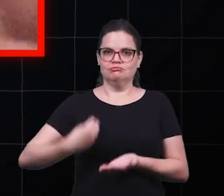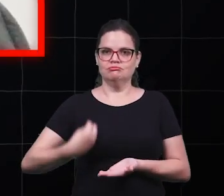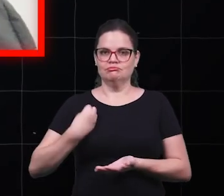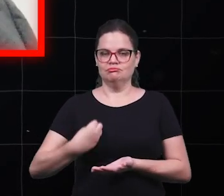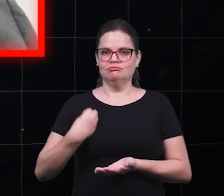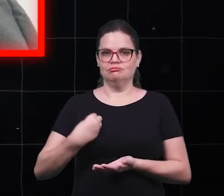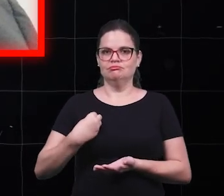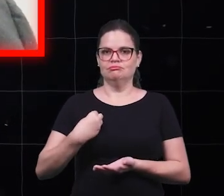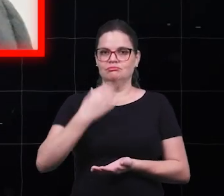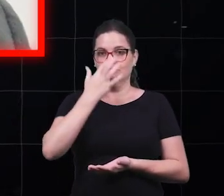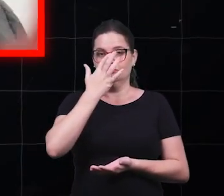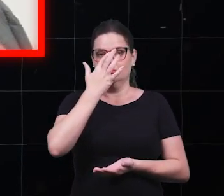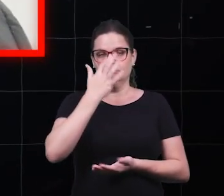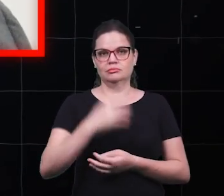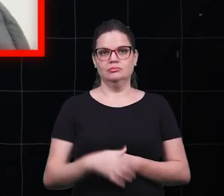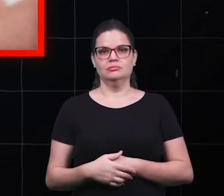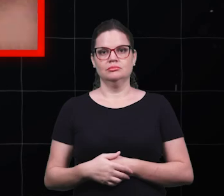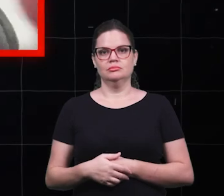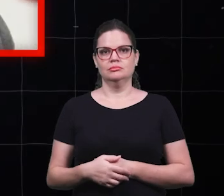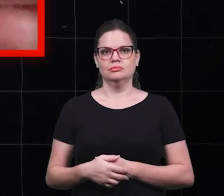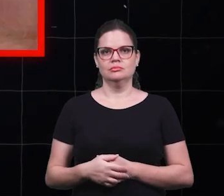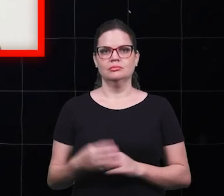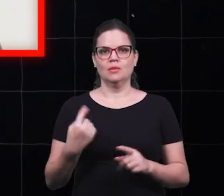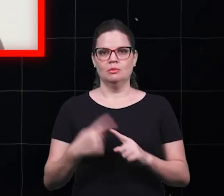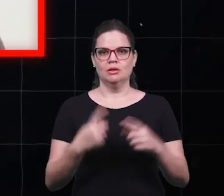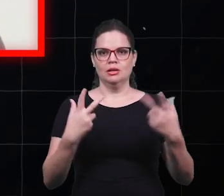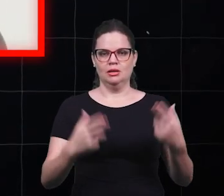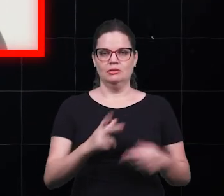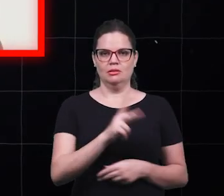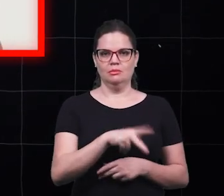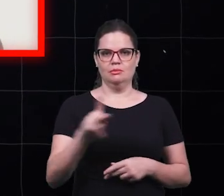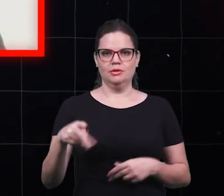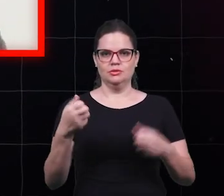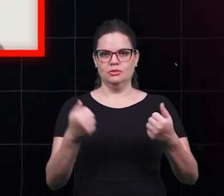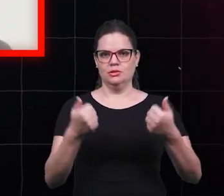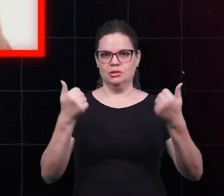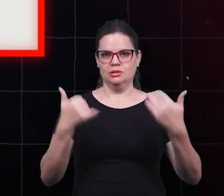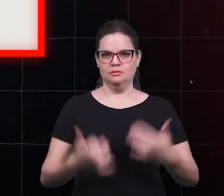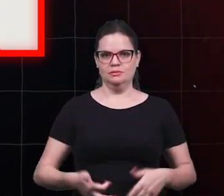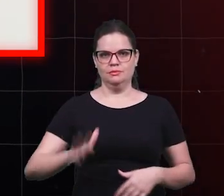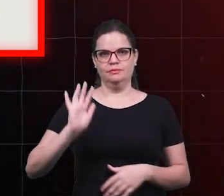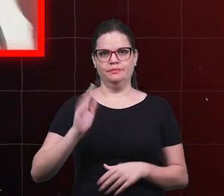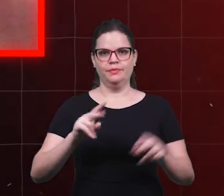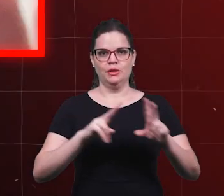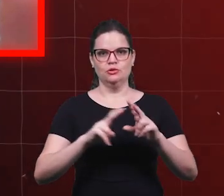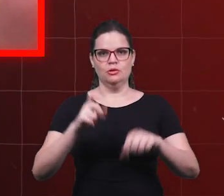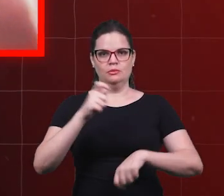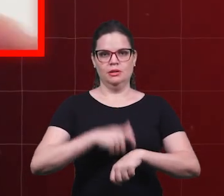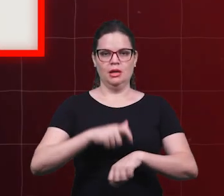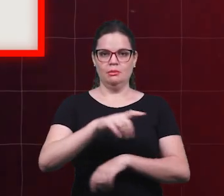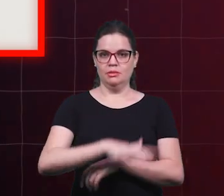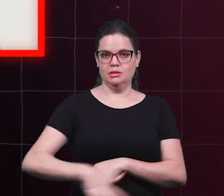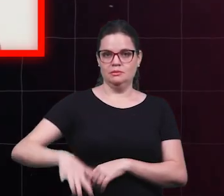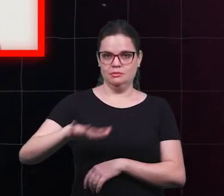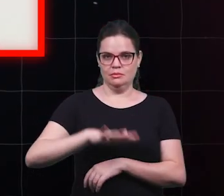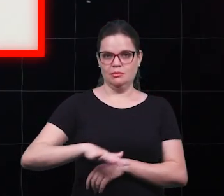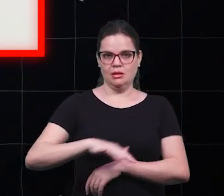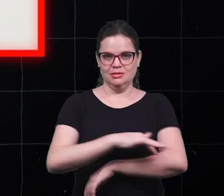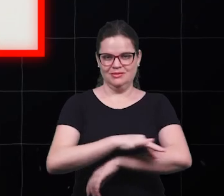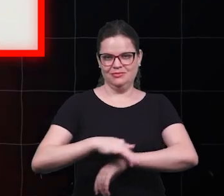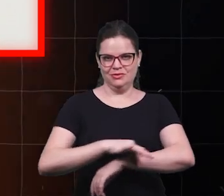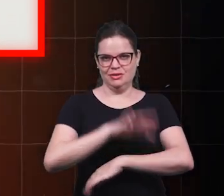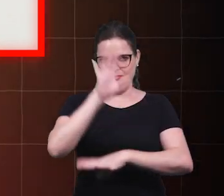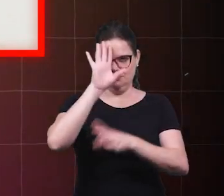extrapola muito um tempo, assim como o pastor anteriormente já citou o tempo e espaço,